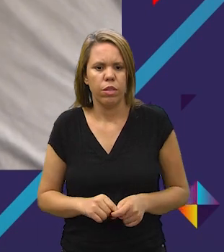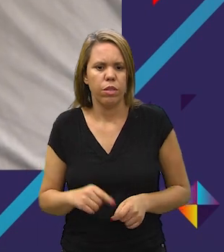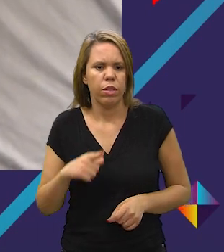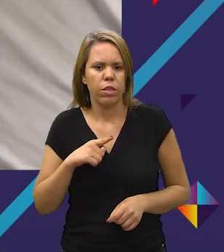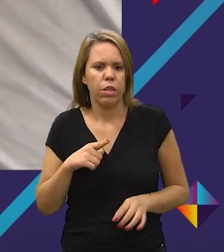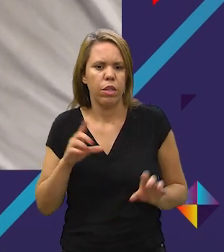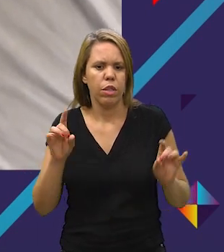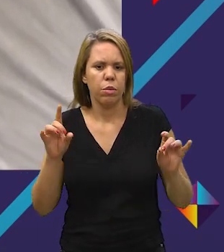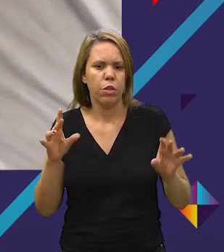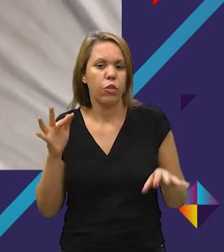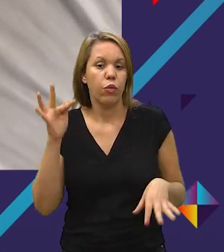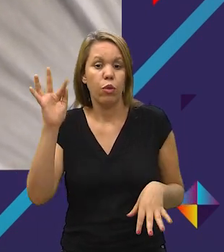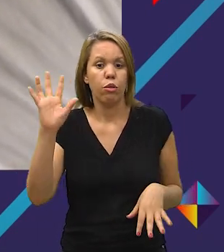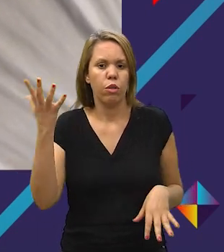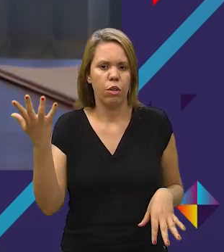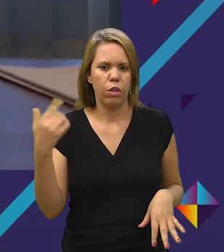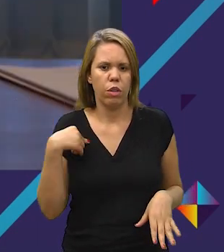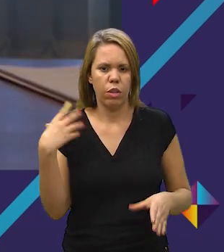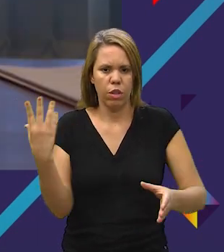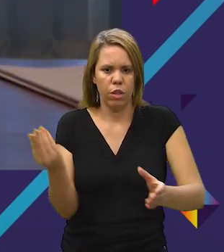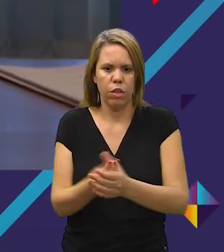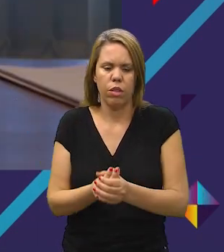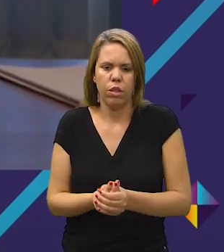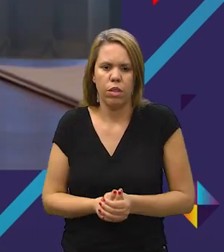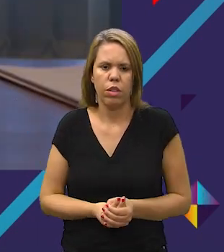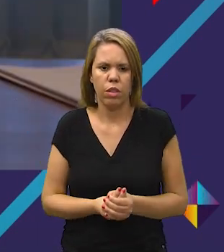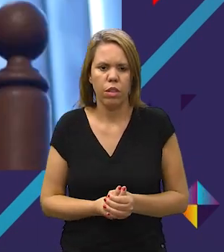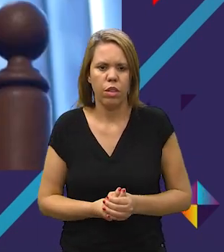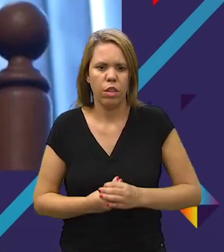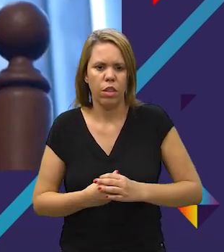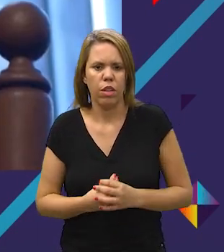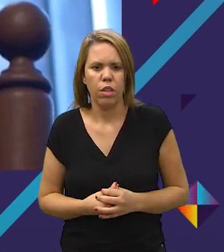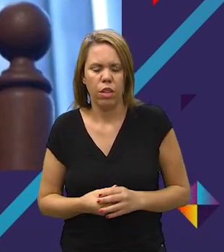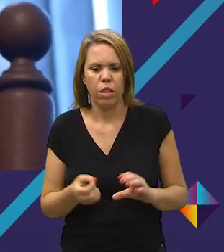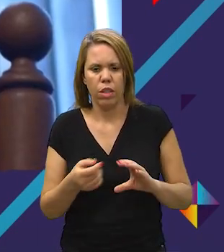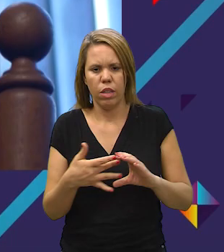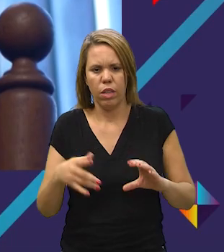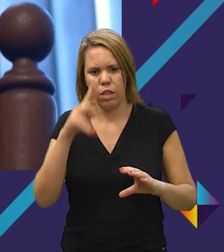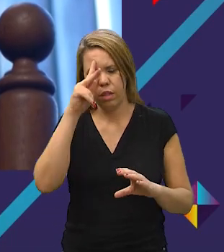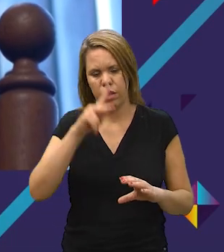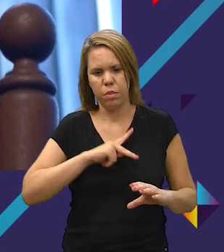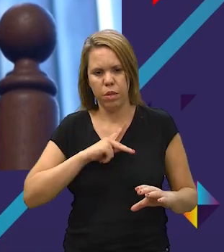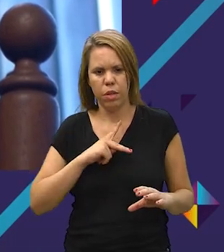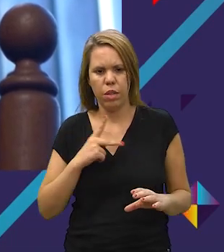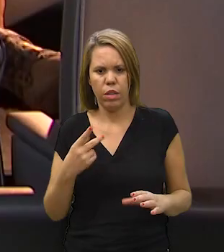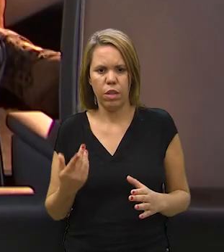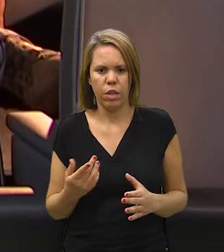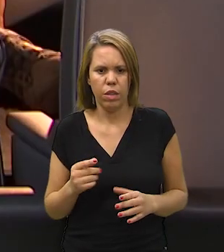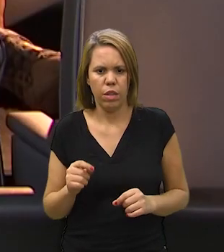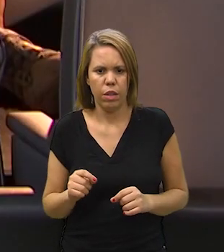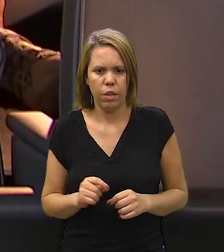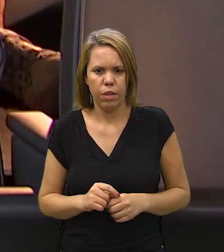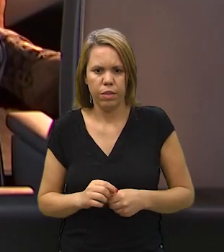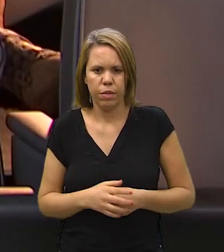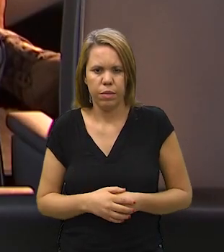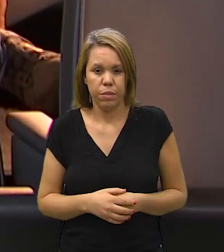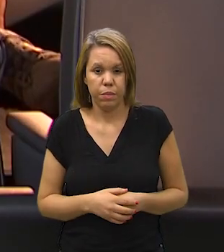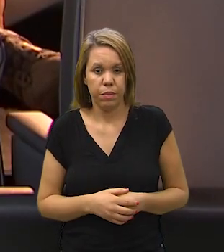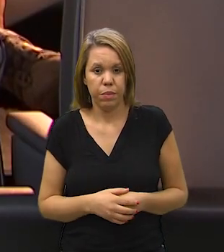de futuro. A gente adicionou muito que é característica minha, eu acho, que